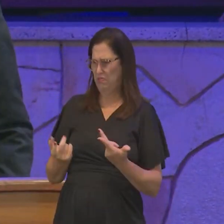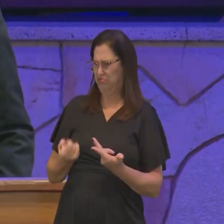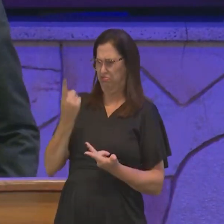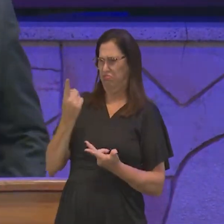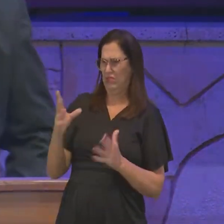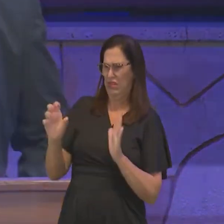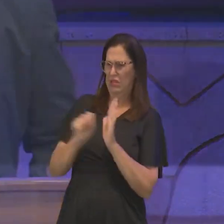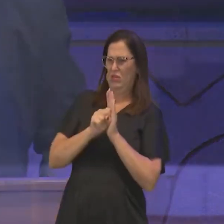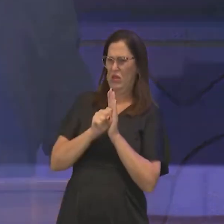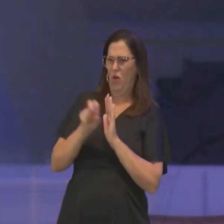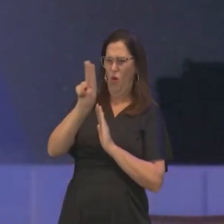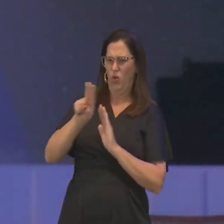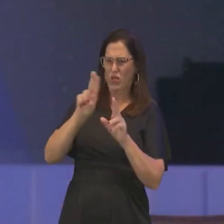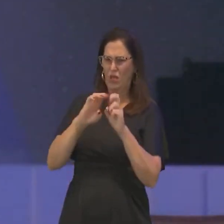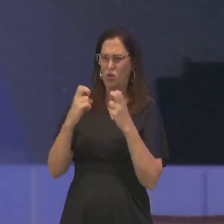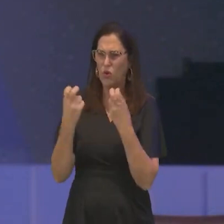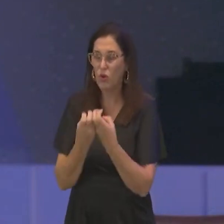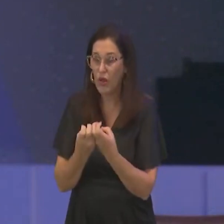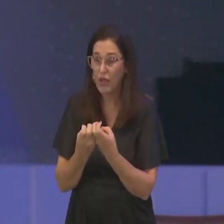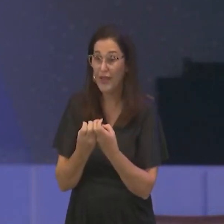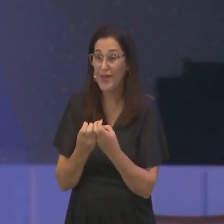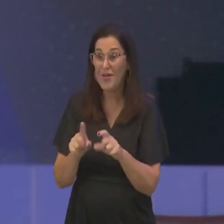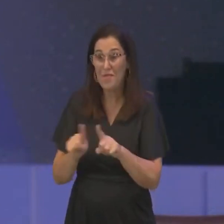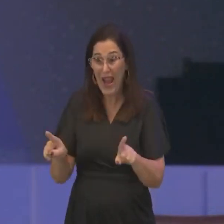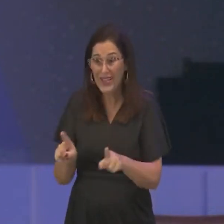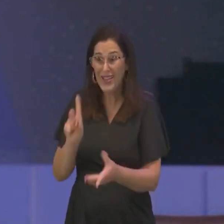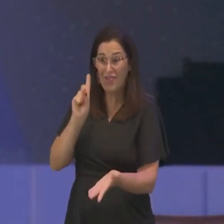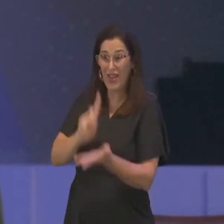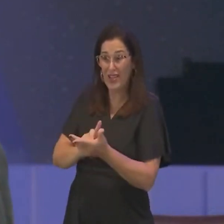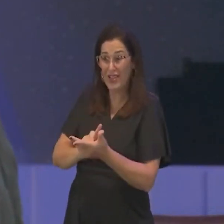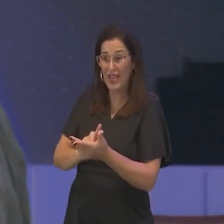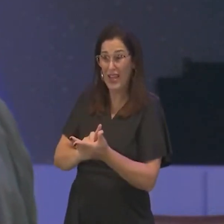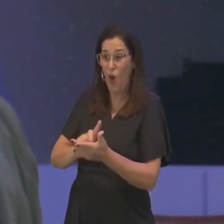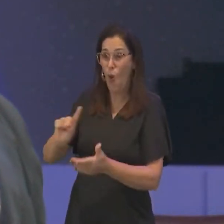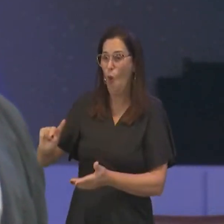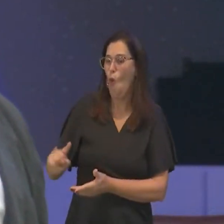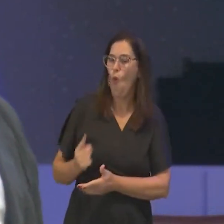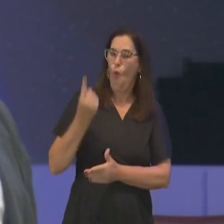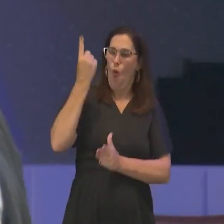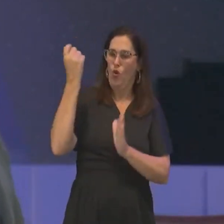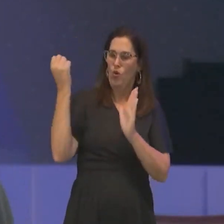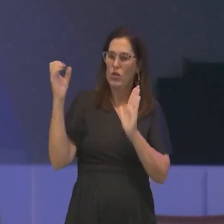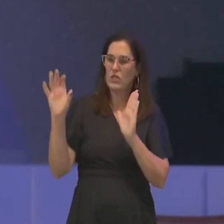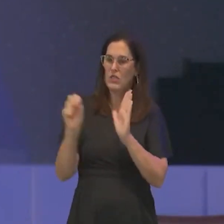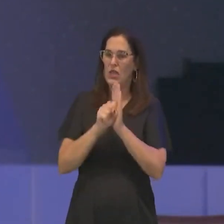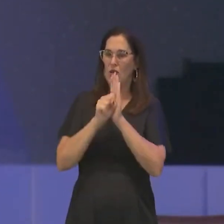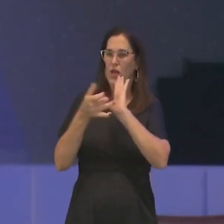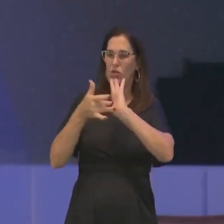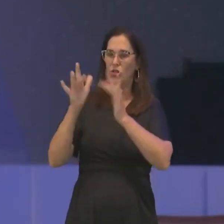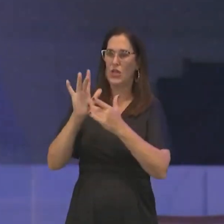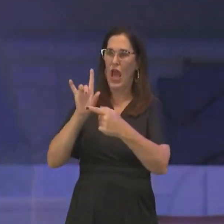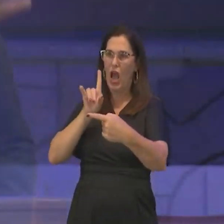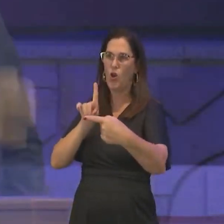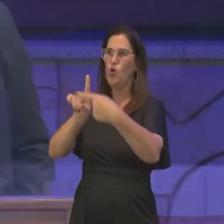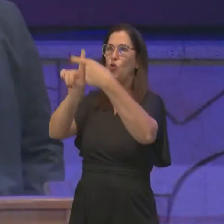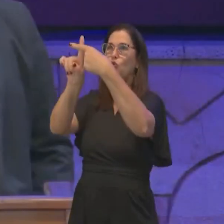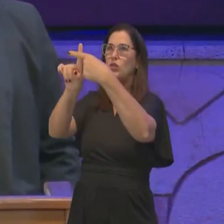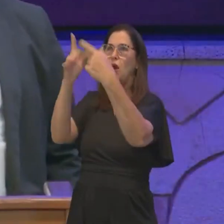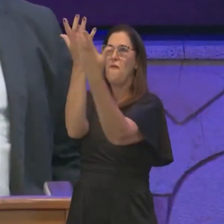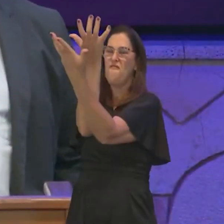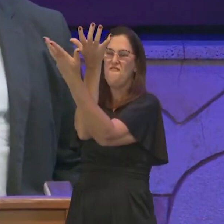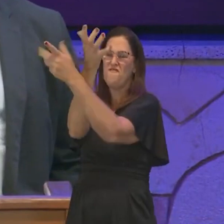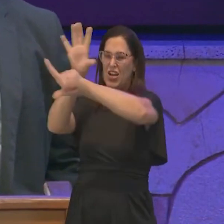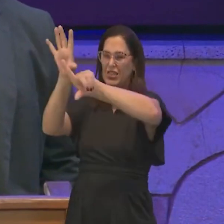são usados nesses cultos, quando na verdade o símbolo maior da igreja de Cristo Jesus é a cruz, e a cruz